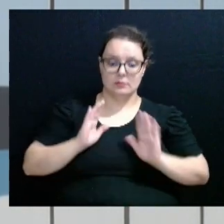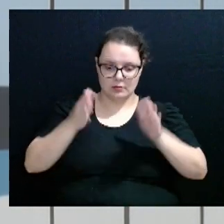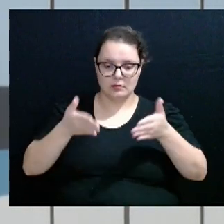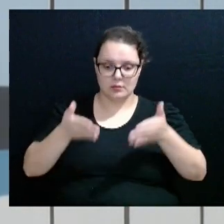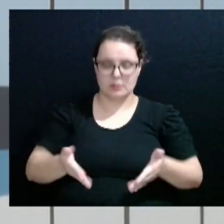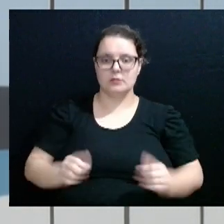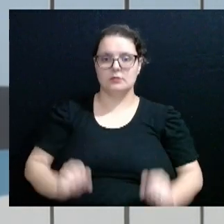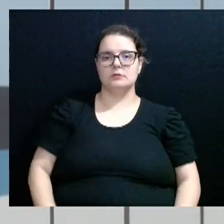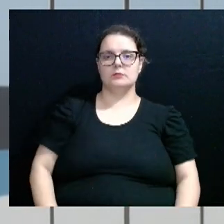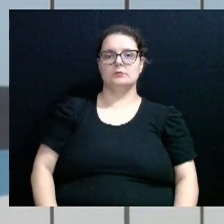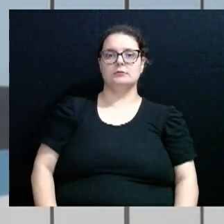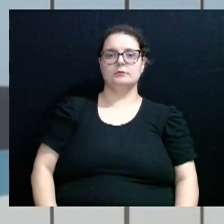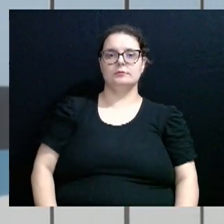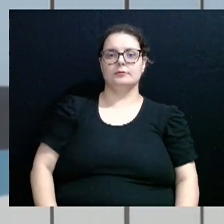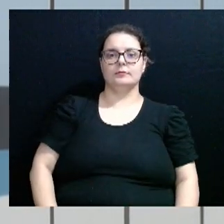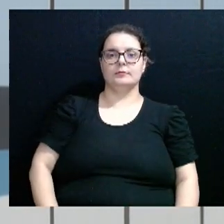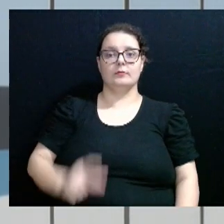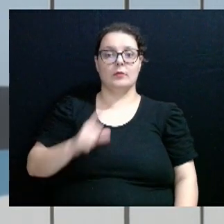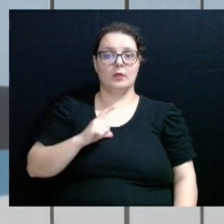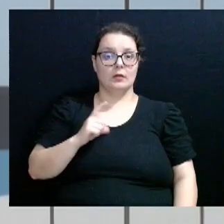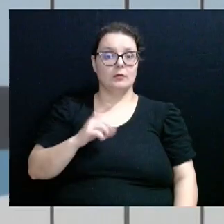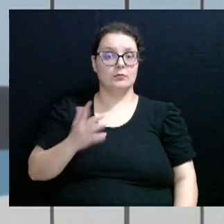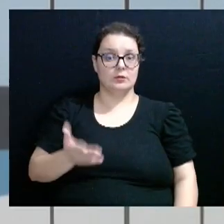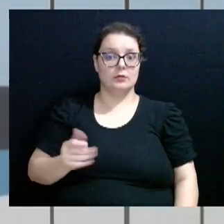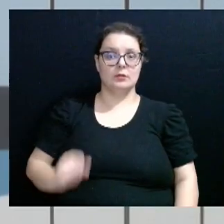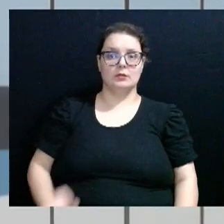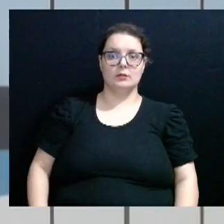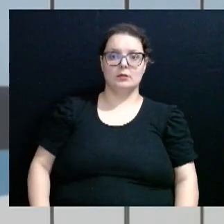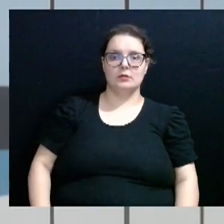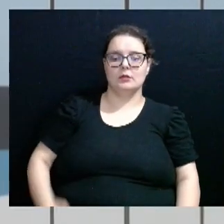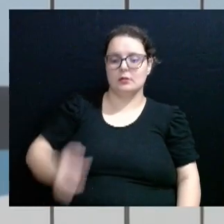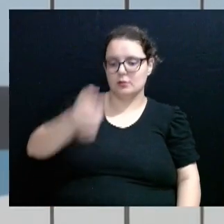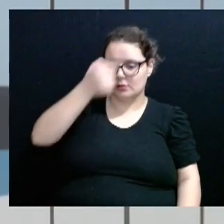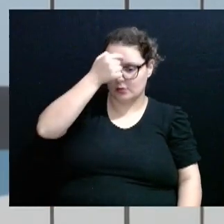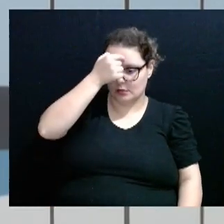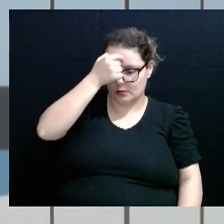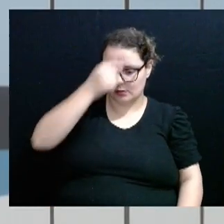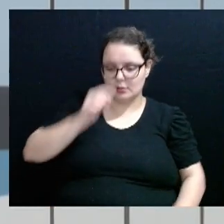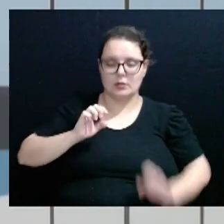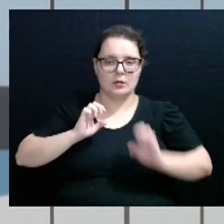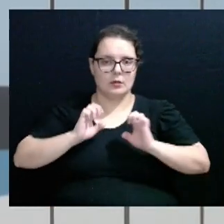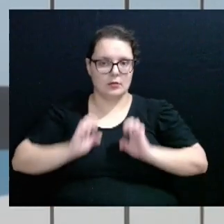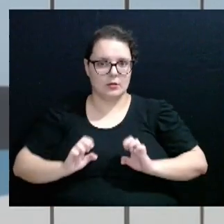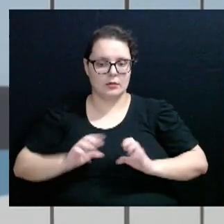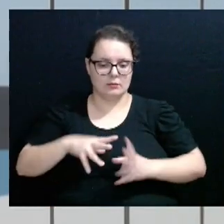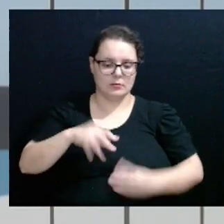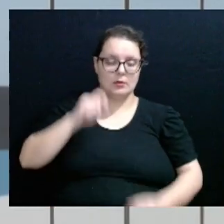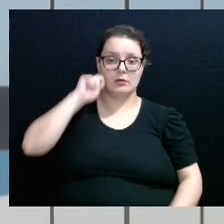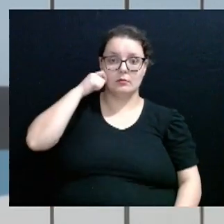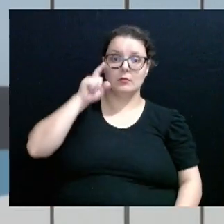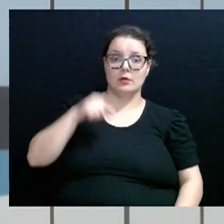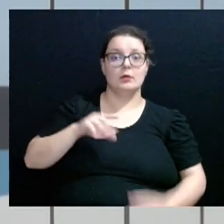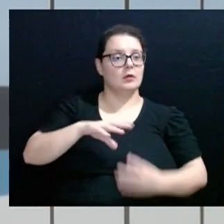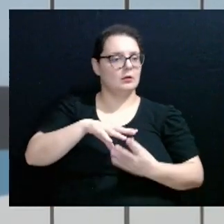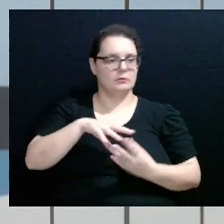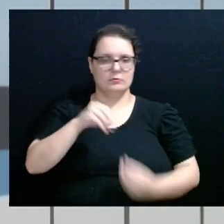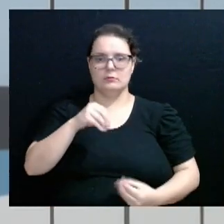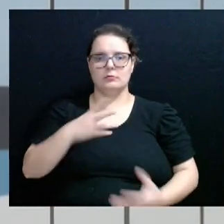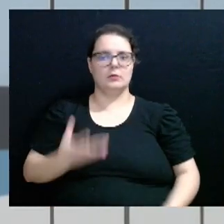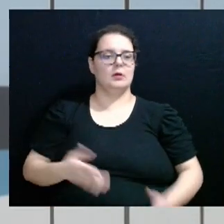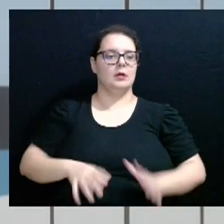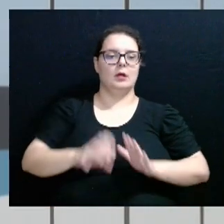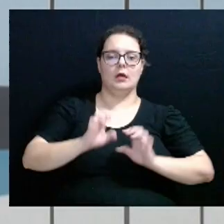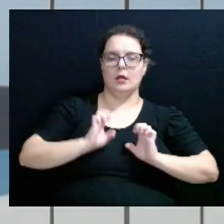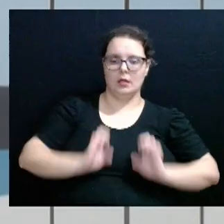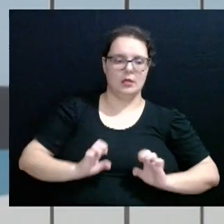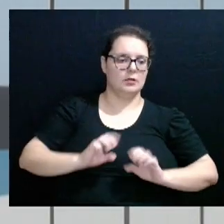tem essa consciência de que a ética da Alma Preta é a ética dos direitos humanos. Então, quando a gente